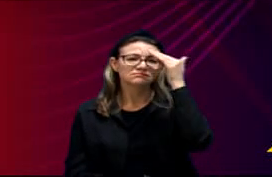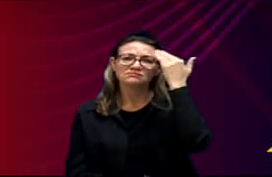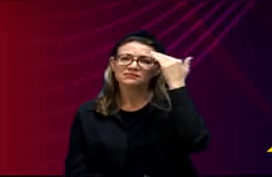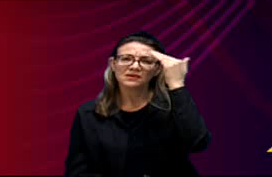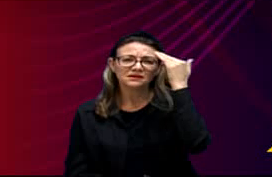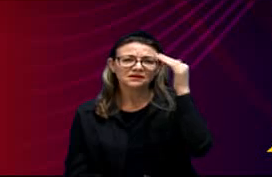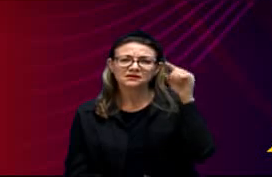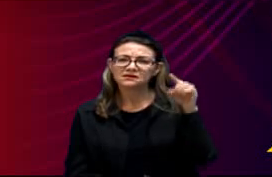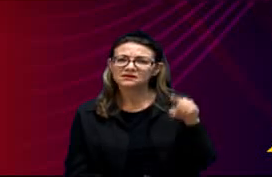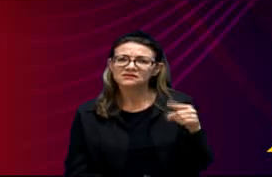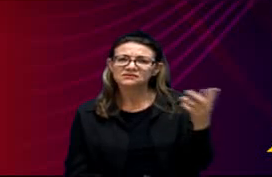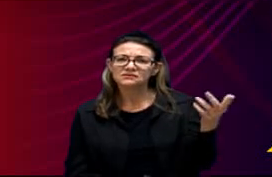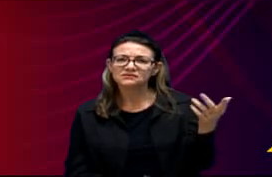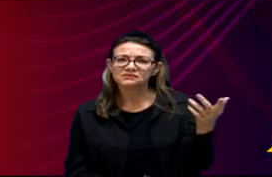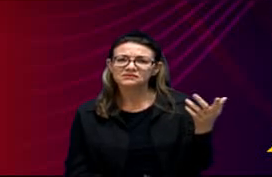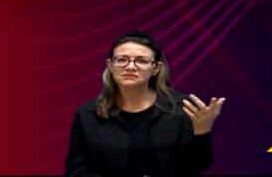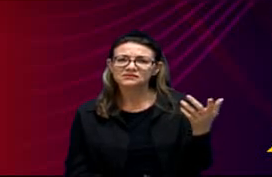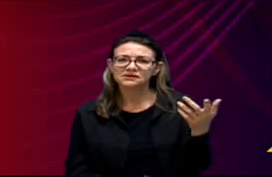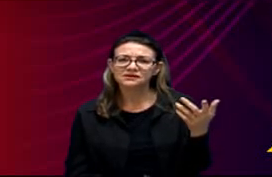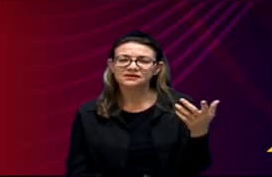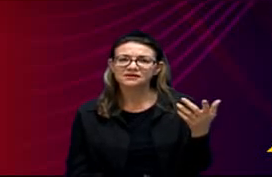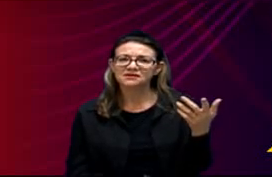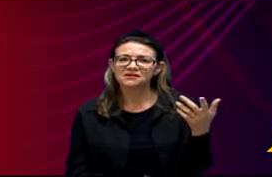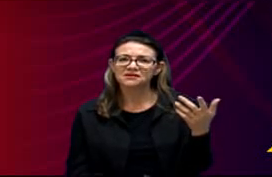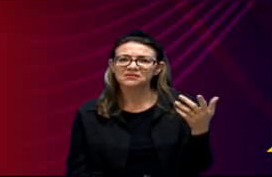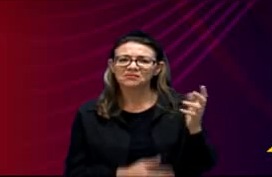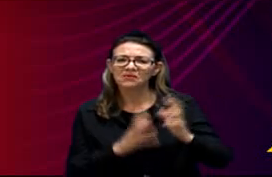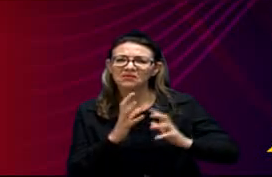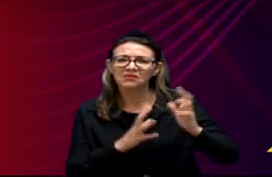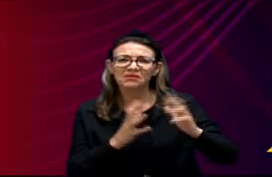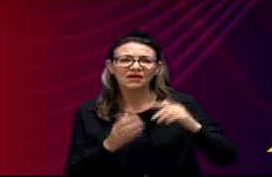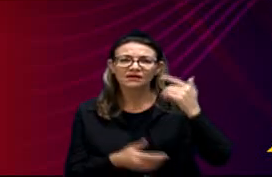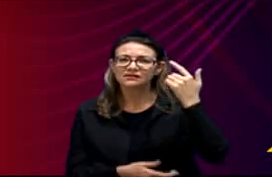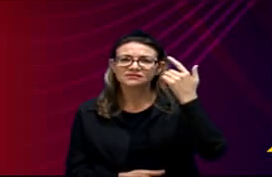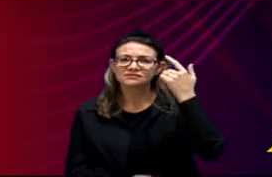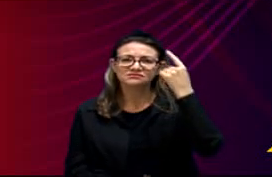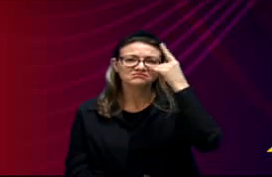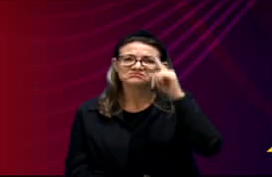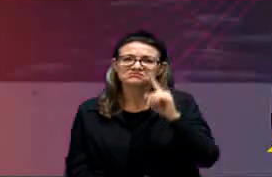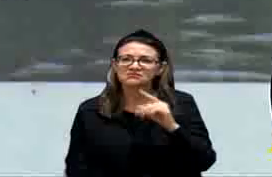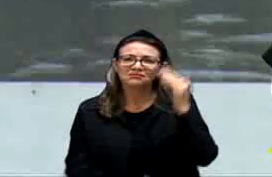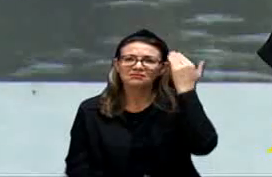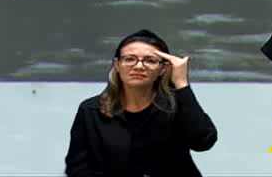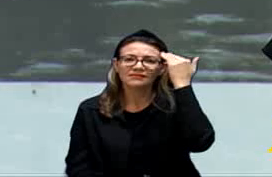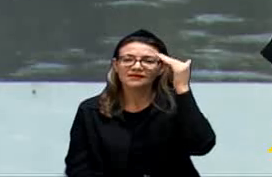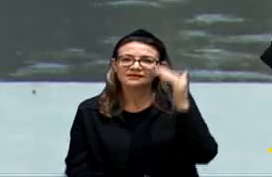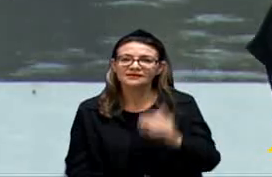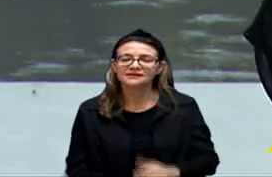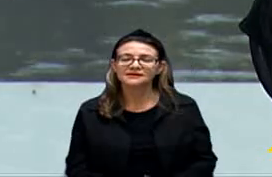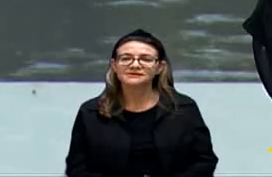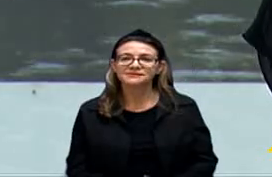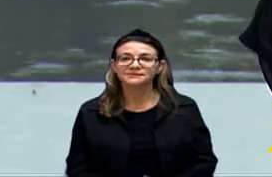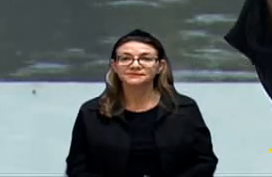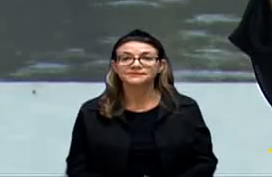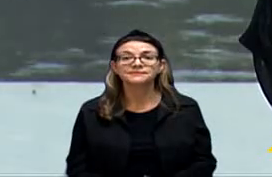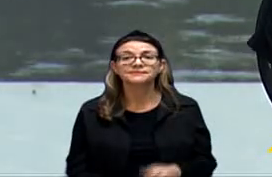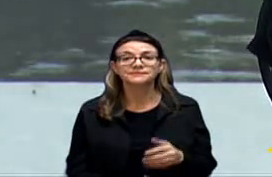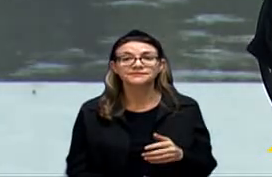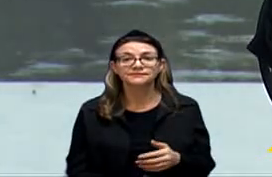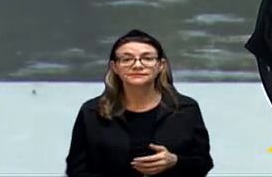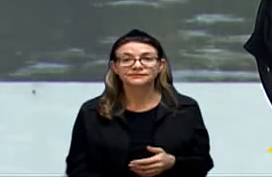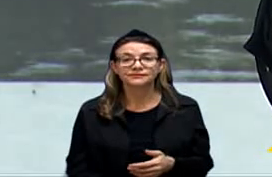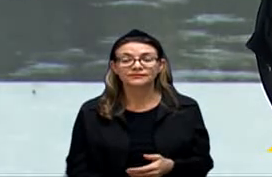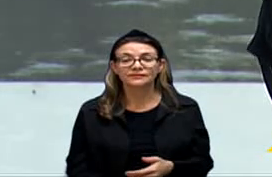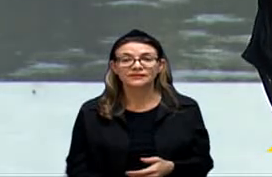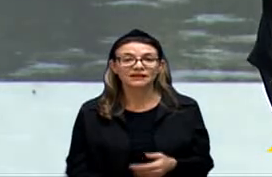presidente Presidente eu não vou conversar mais porque ele não ele liite as coisas então não vou conversar mais pessal V fazer assim ó ó só não só quero que retire que eu estou